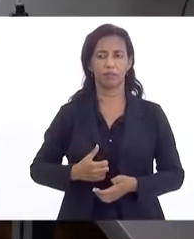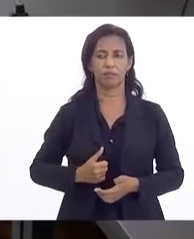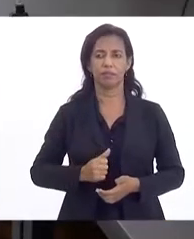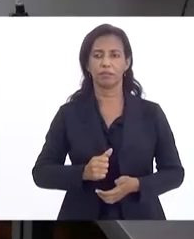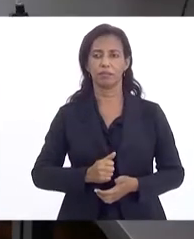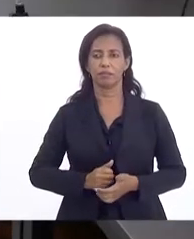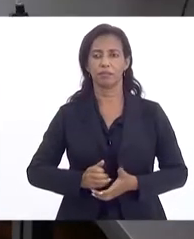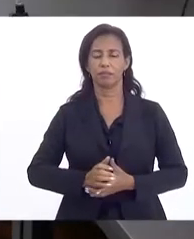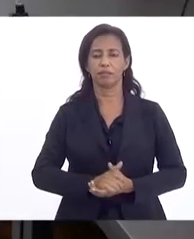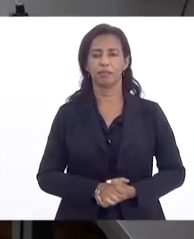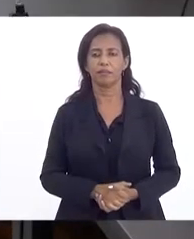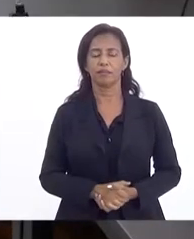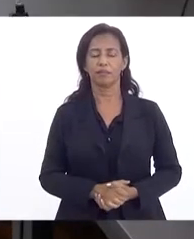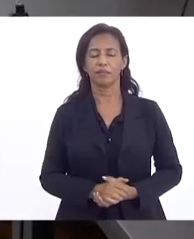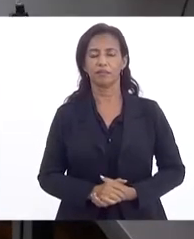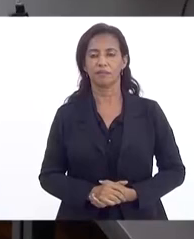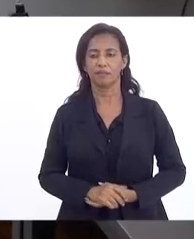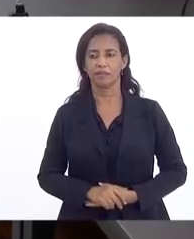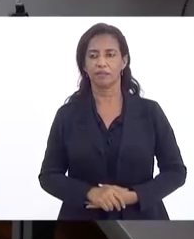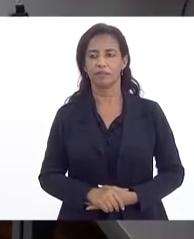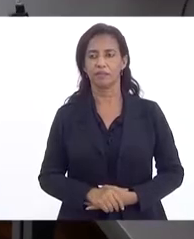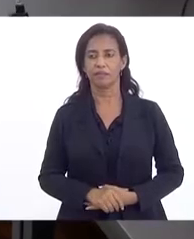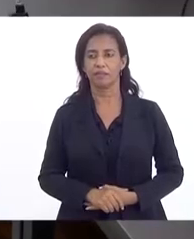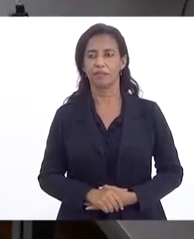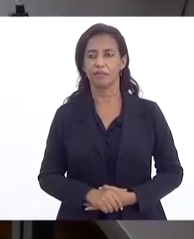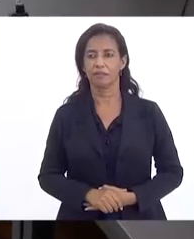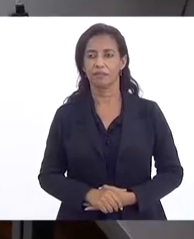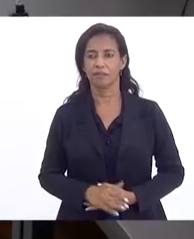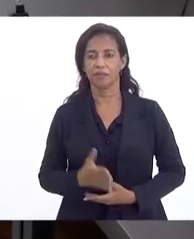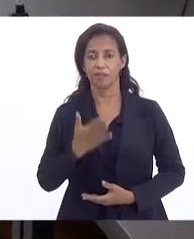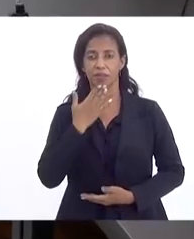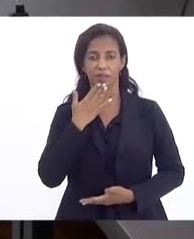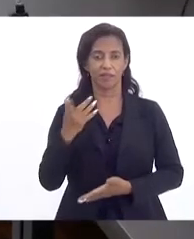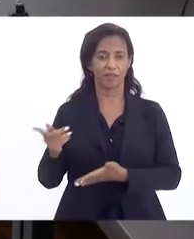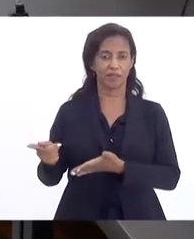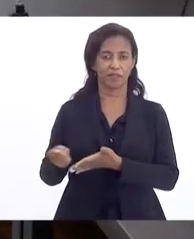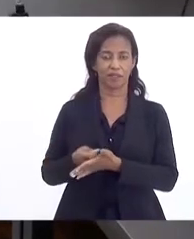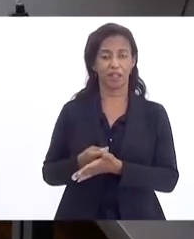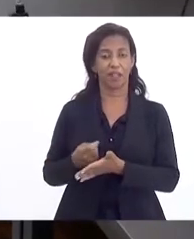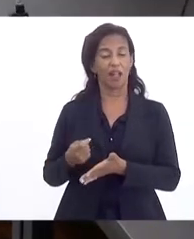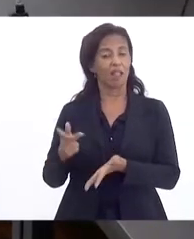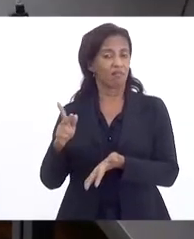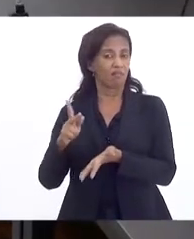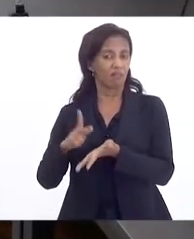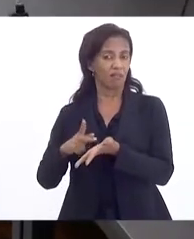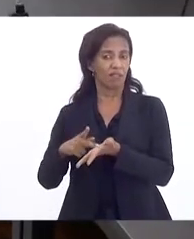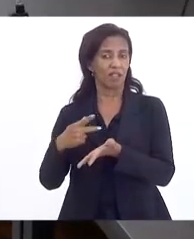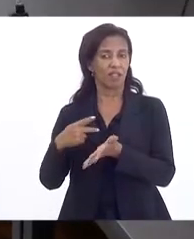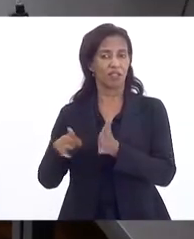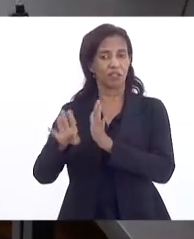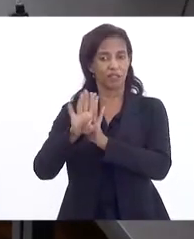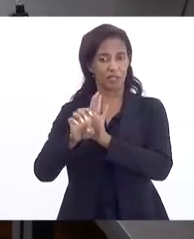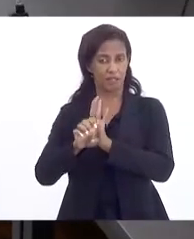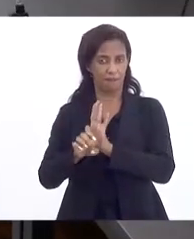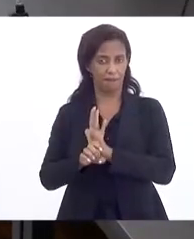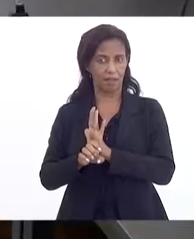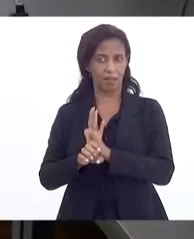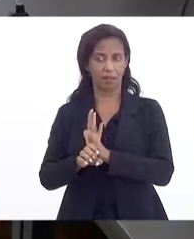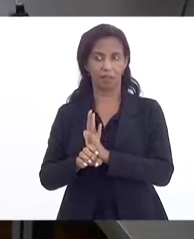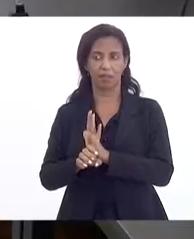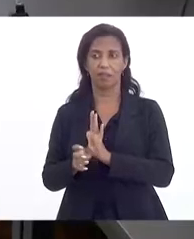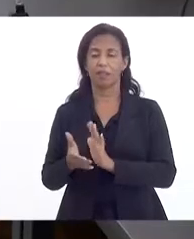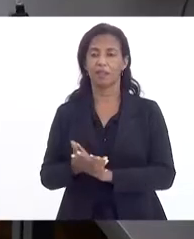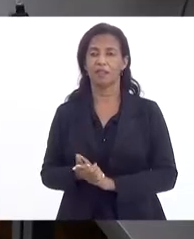Você tem até o ano que vem, Mink. Ok, Mink, me pediu de vista. Na verdade, eu fiz emendas supressivas por conta da